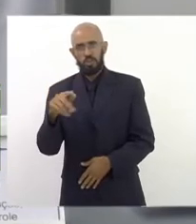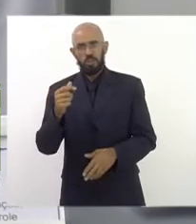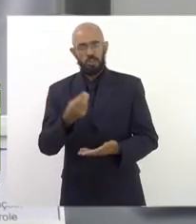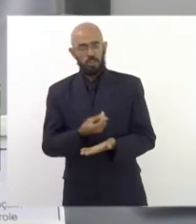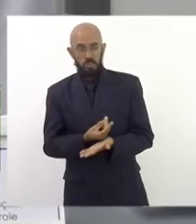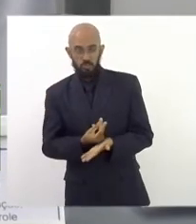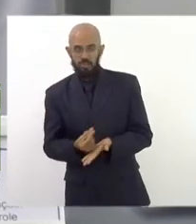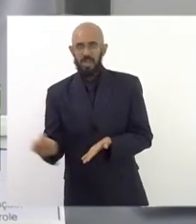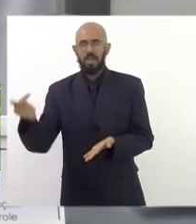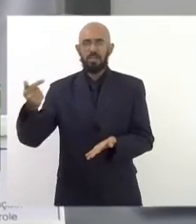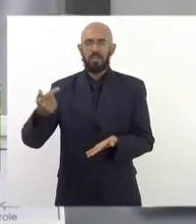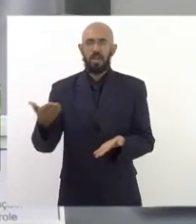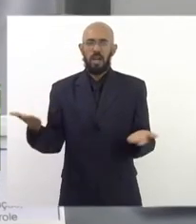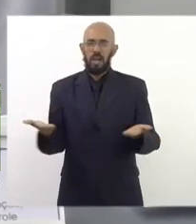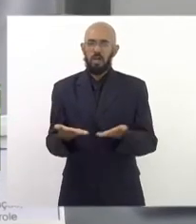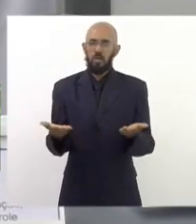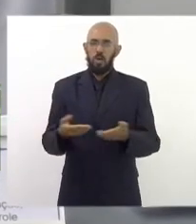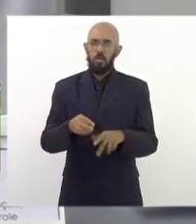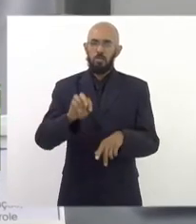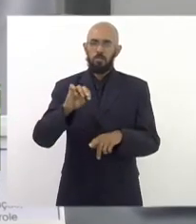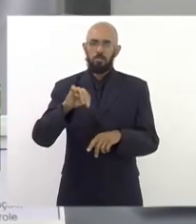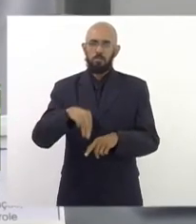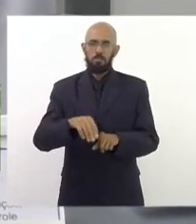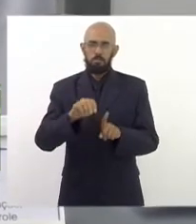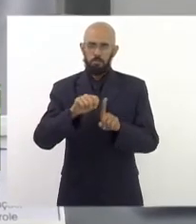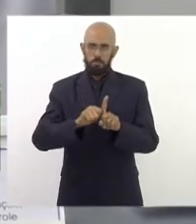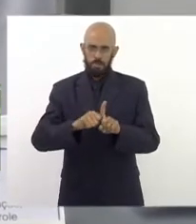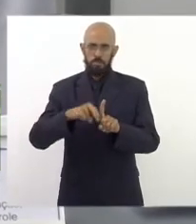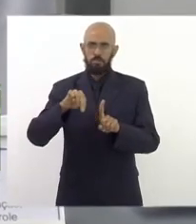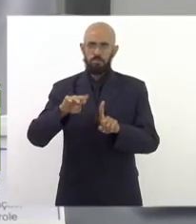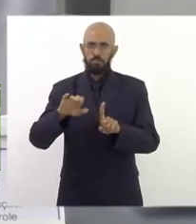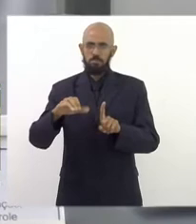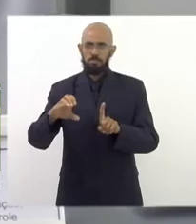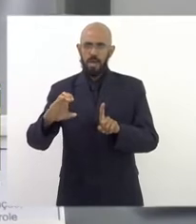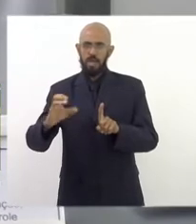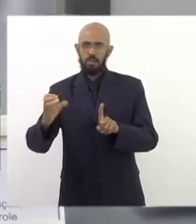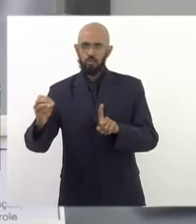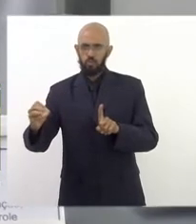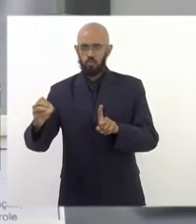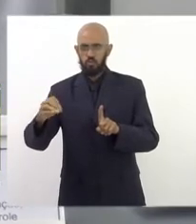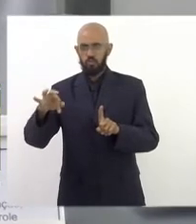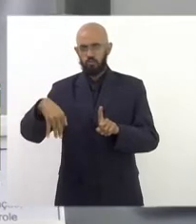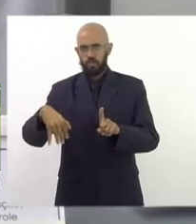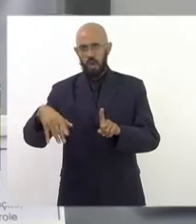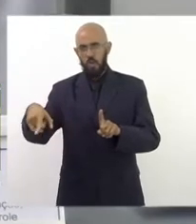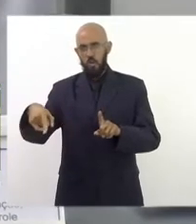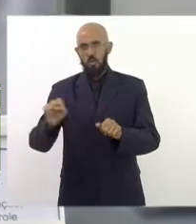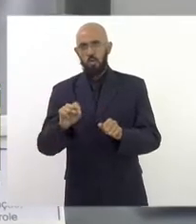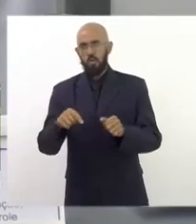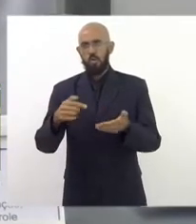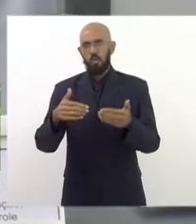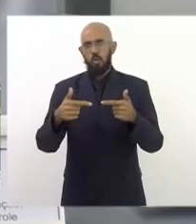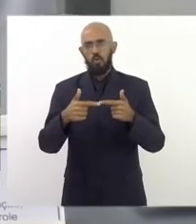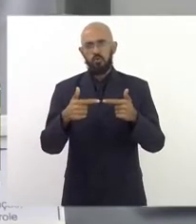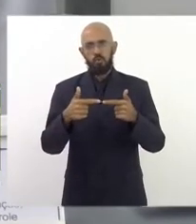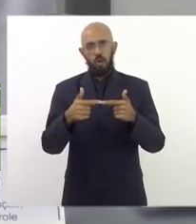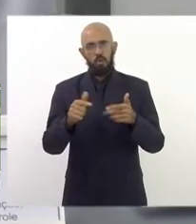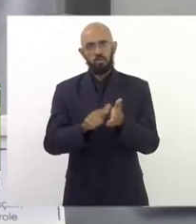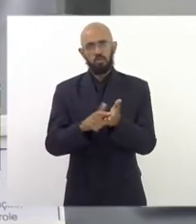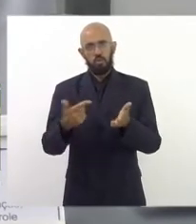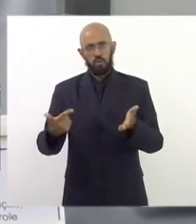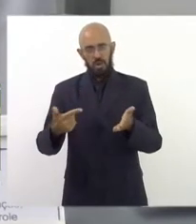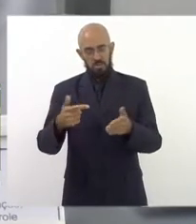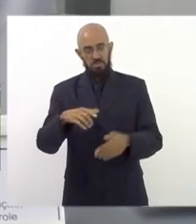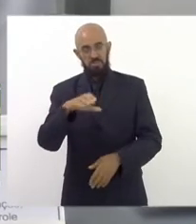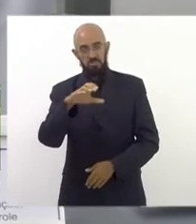fecho do mês de março, porque, segundo o jornal, seria CEO, que é um